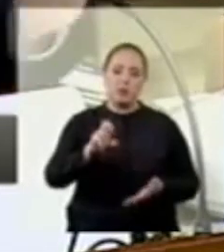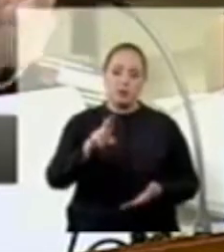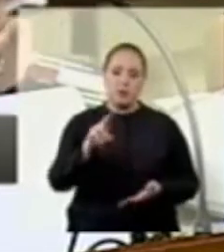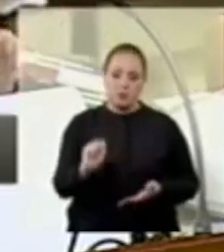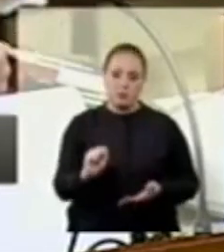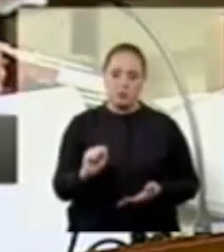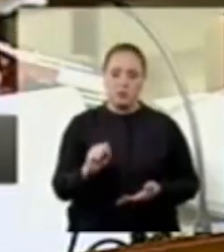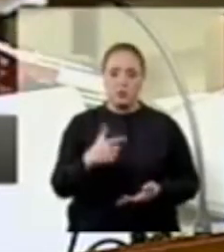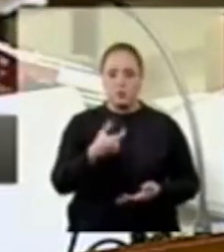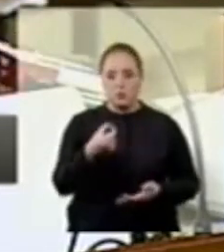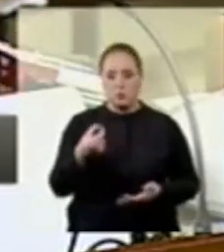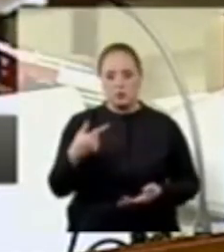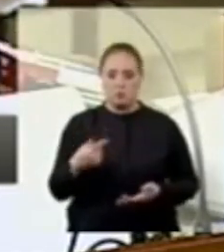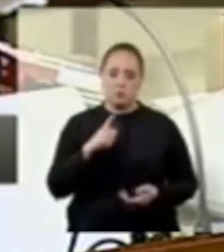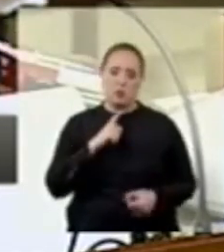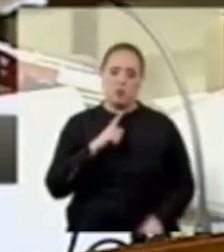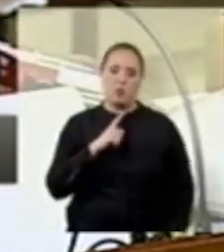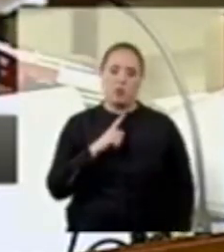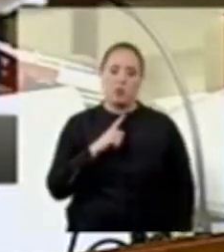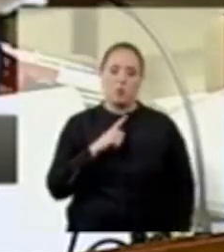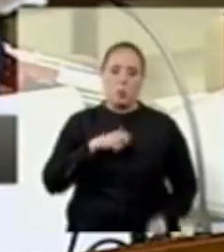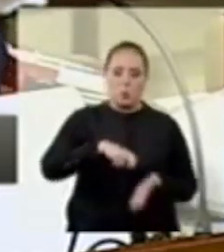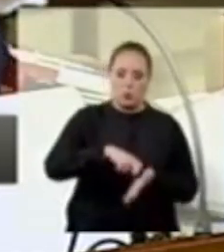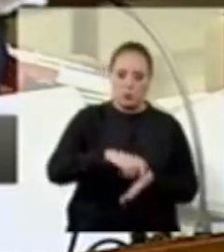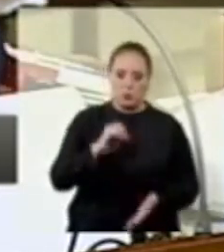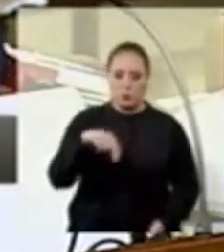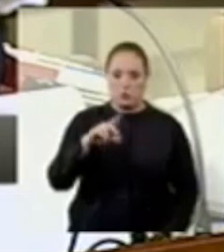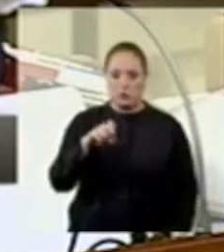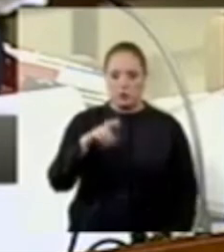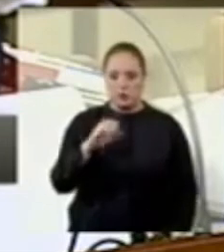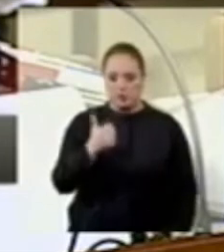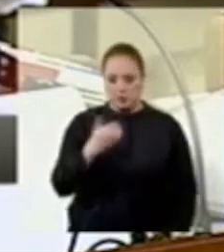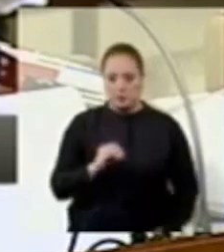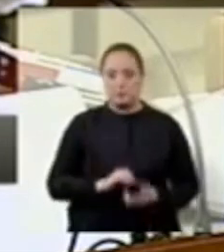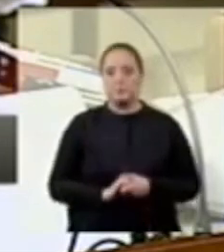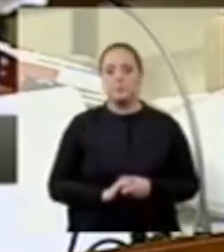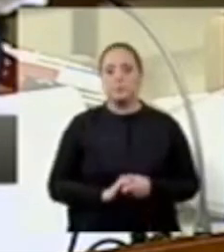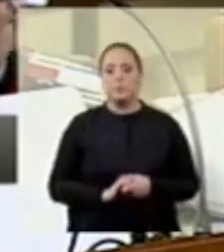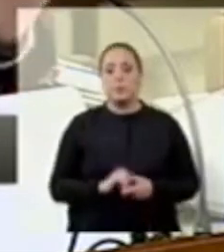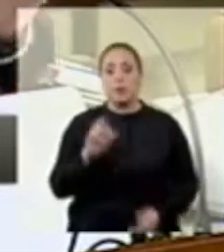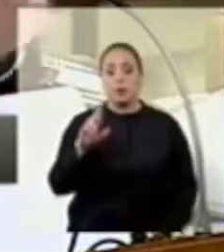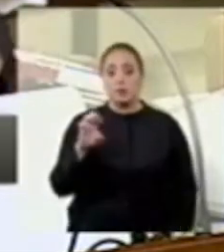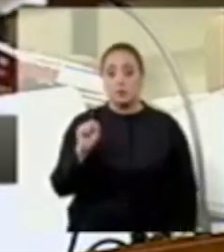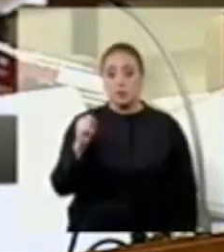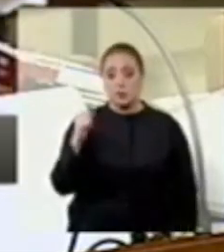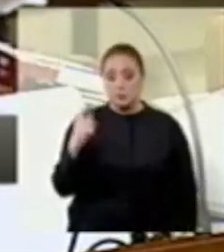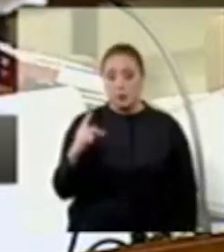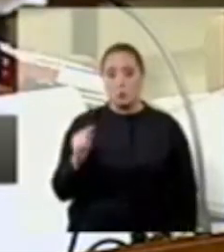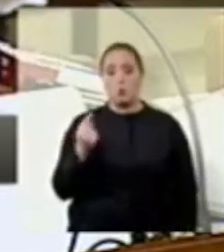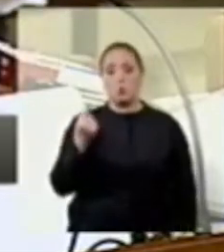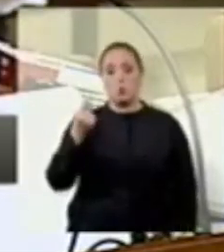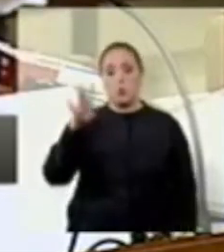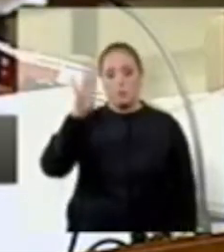assim em 2007 houve a condenação o recurso especial de um dos principais